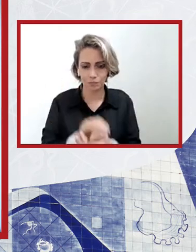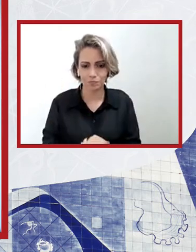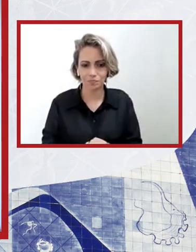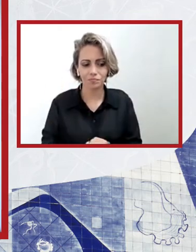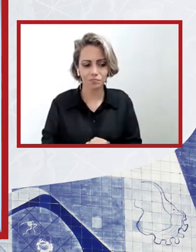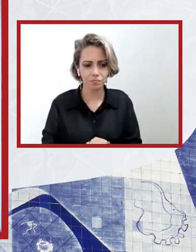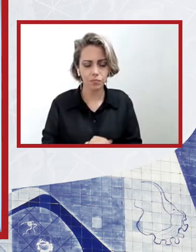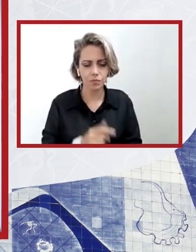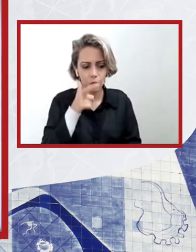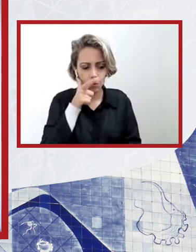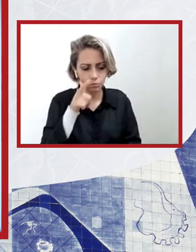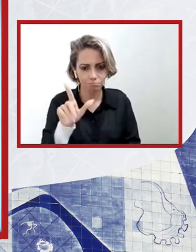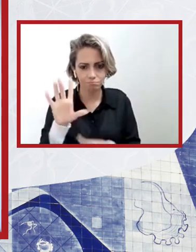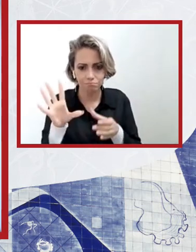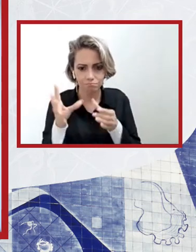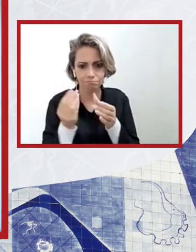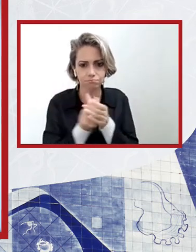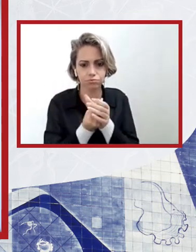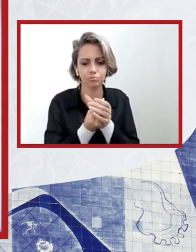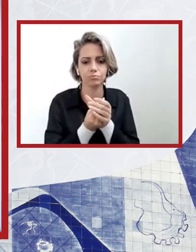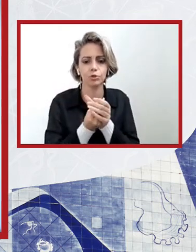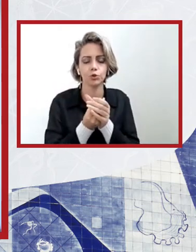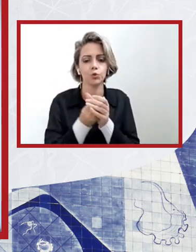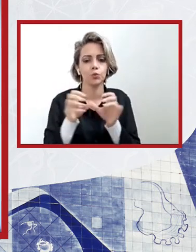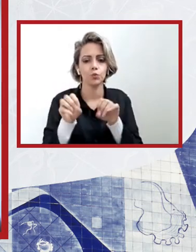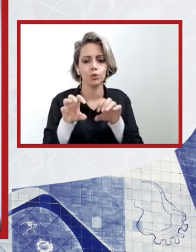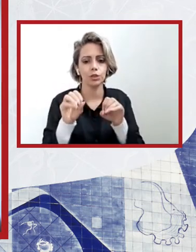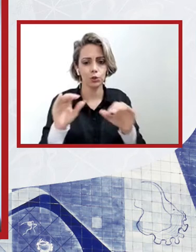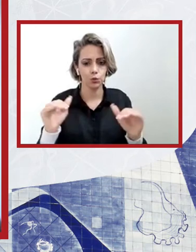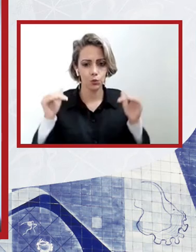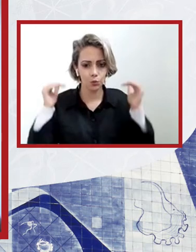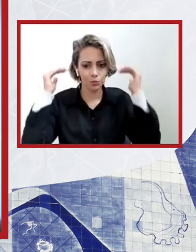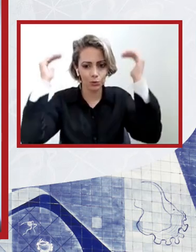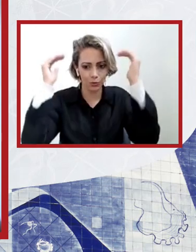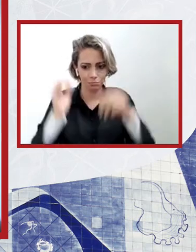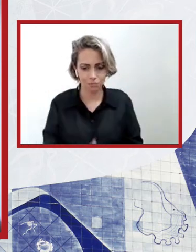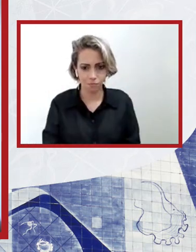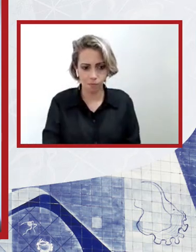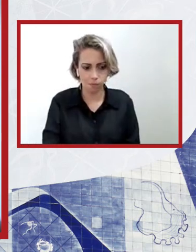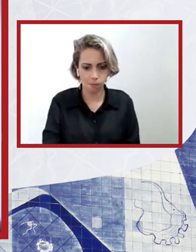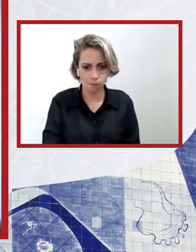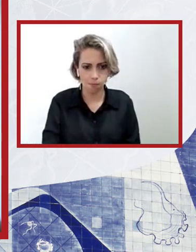né, no ensino superior.